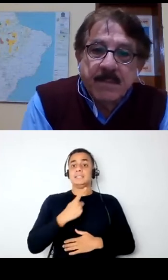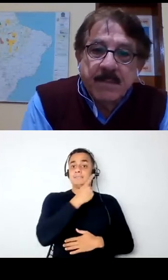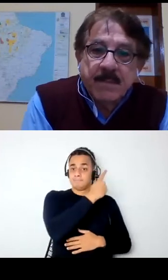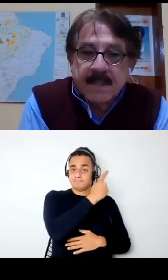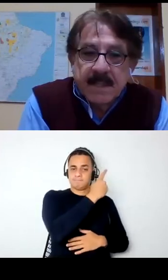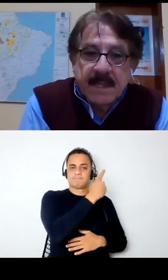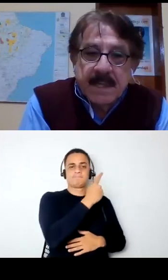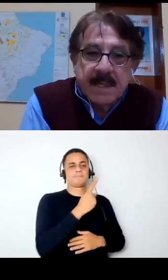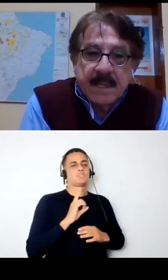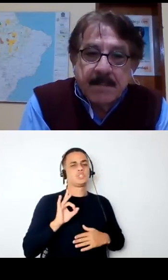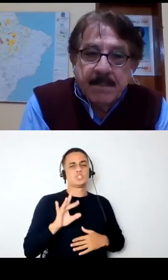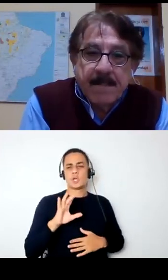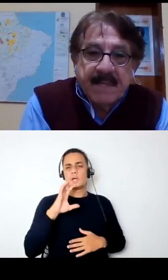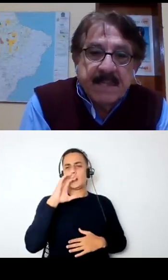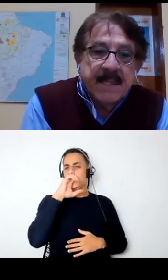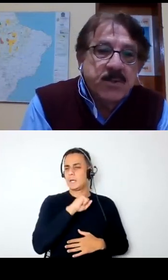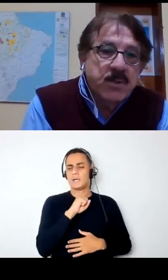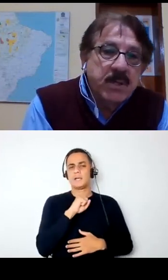umas